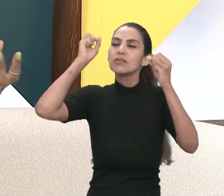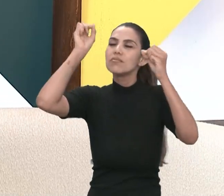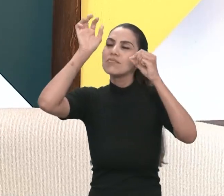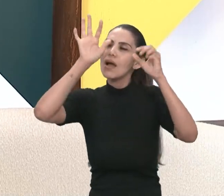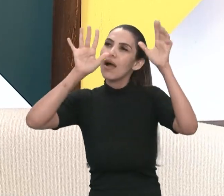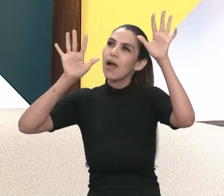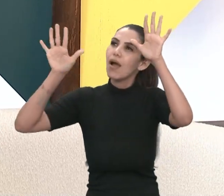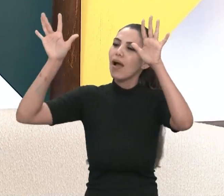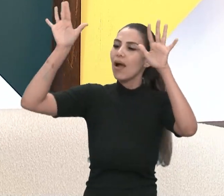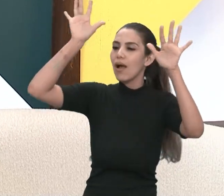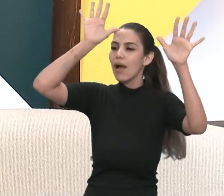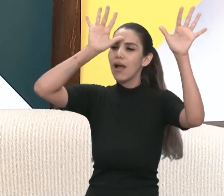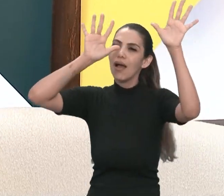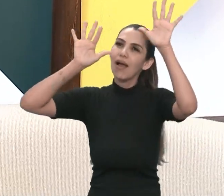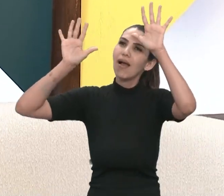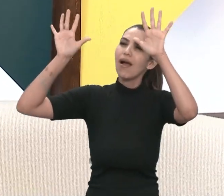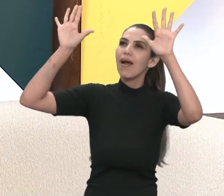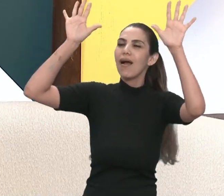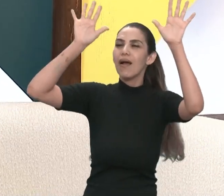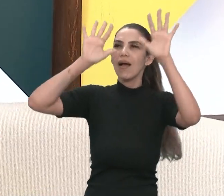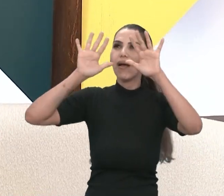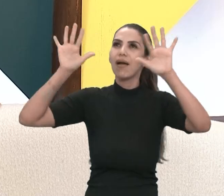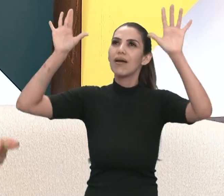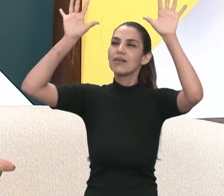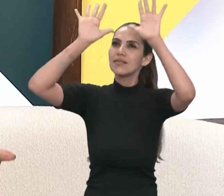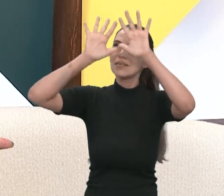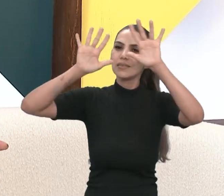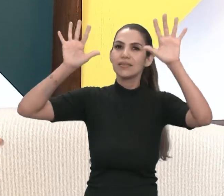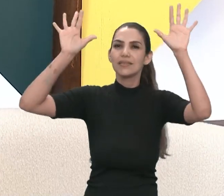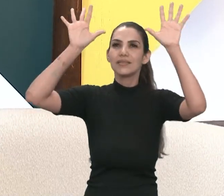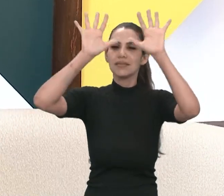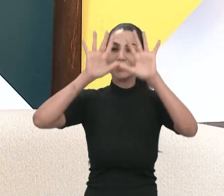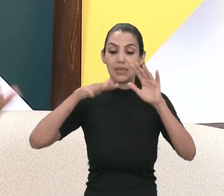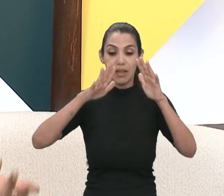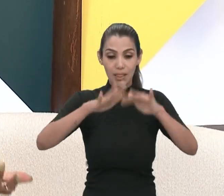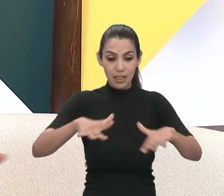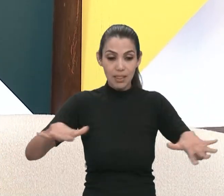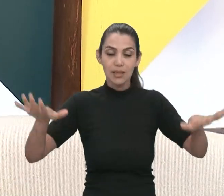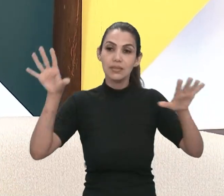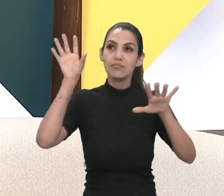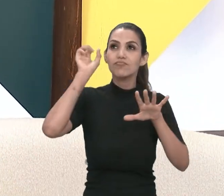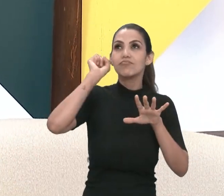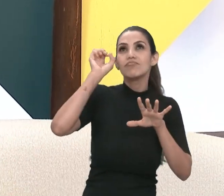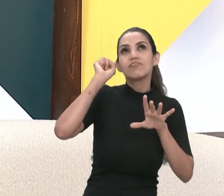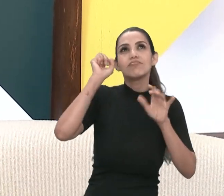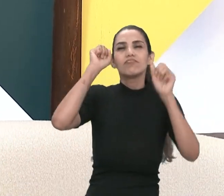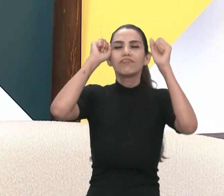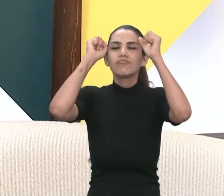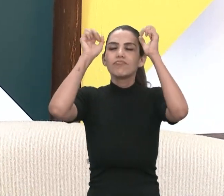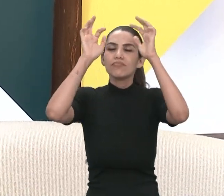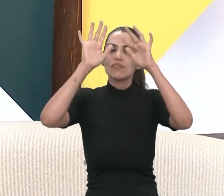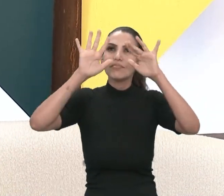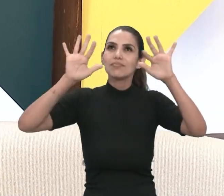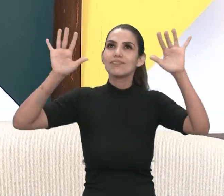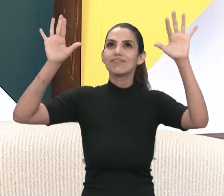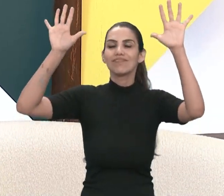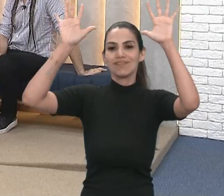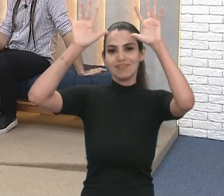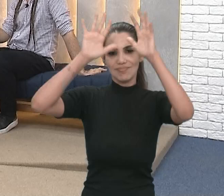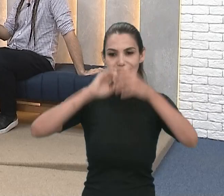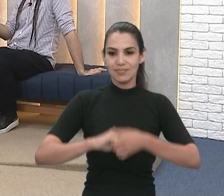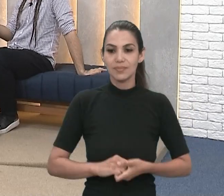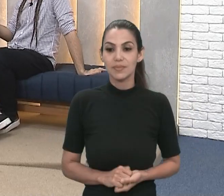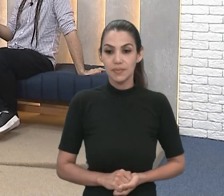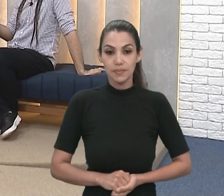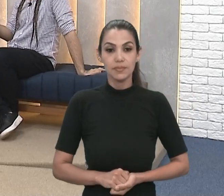na nossa cabeça, à medida que a gente vai escutando, vai lendo essas imagens, para uma leitura de mundo mais completa. Professora Ione,